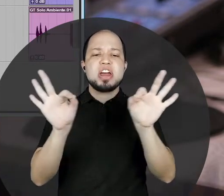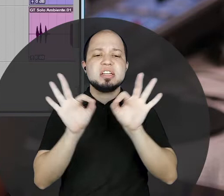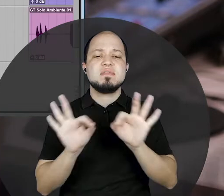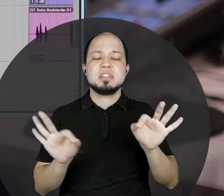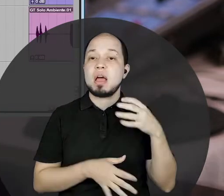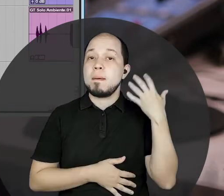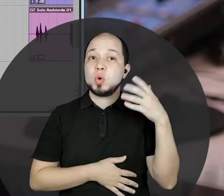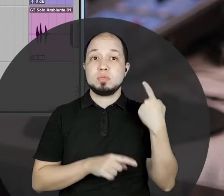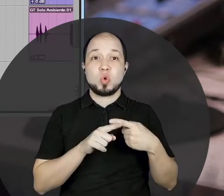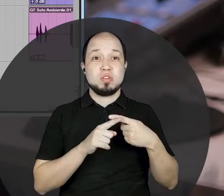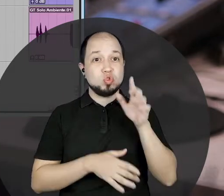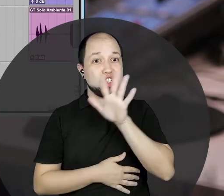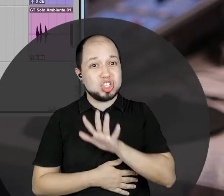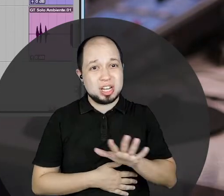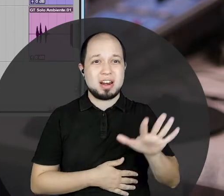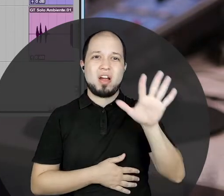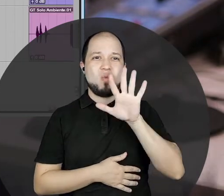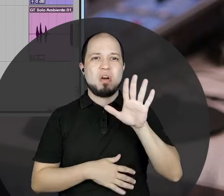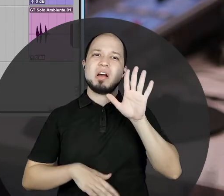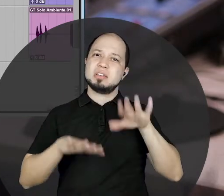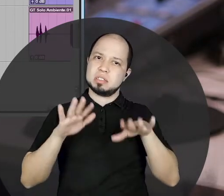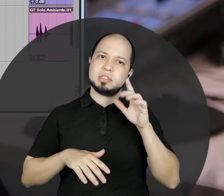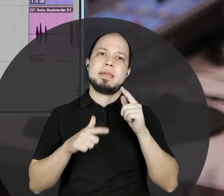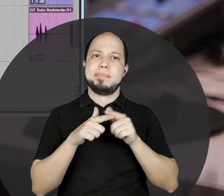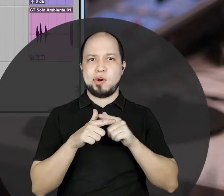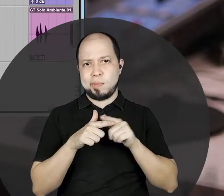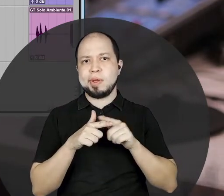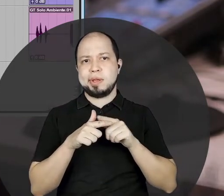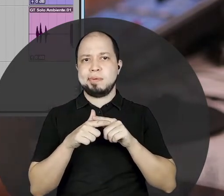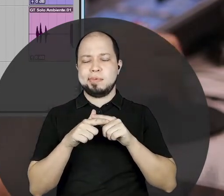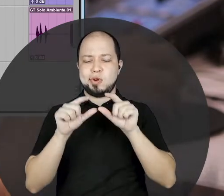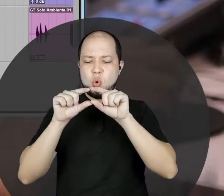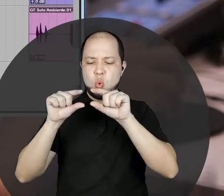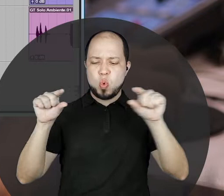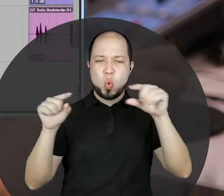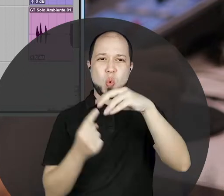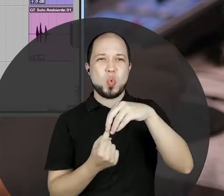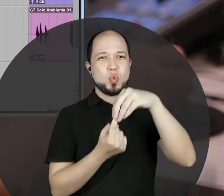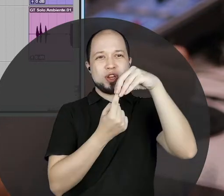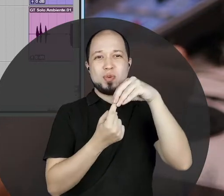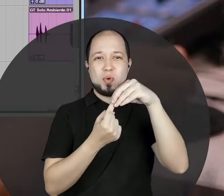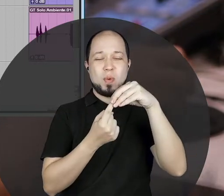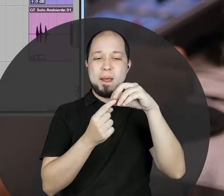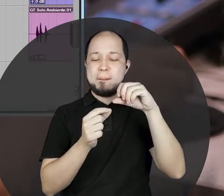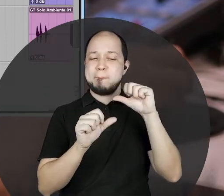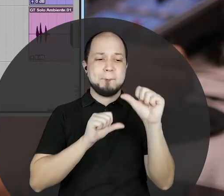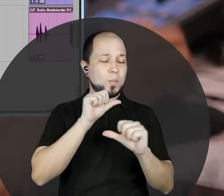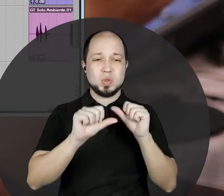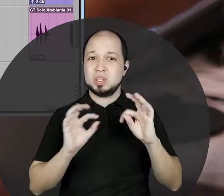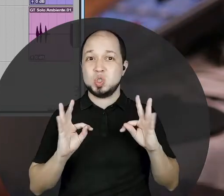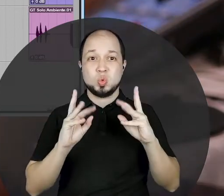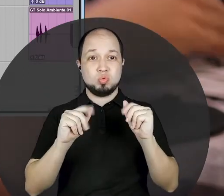geral, às vezes eu deixo ali algumas coisas numa trilha só, e aí se eu mexer no volume geral, eu mexo em tudo. Então eu vou fazendo esse trabalho